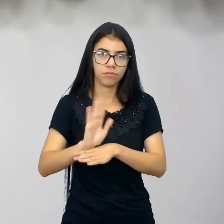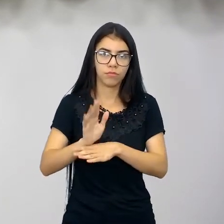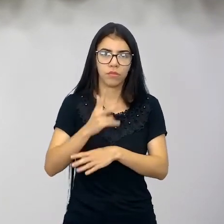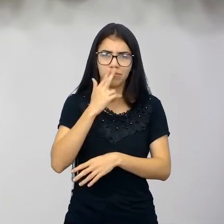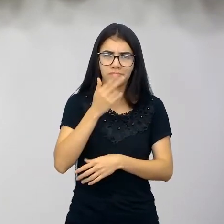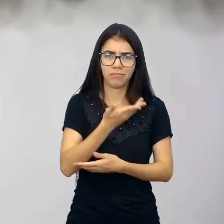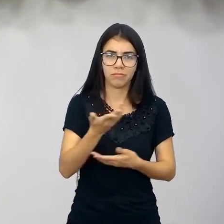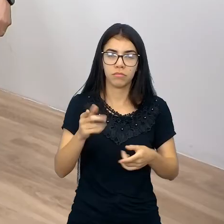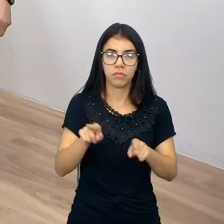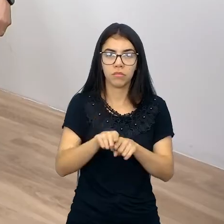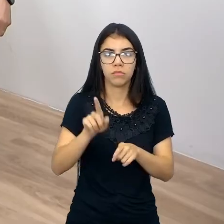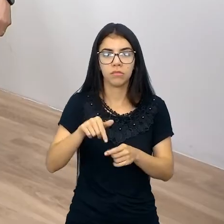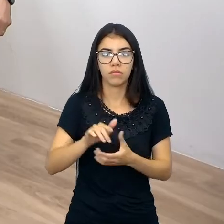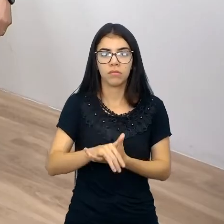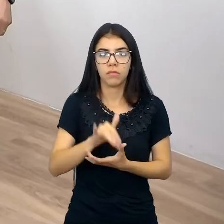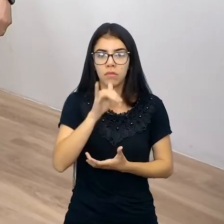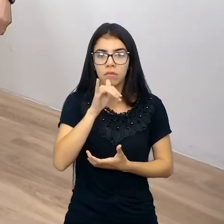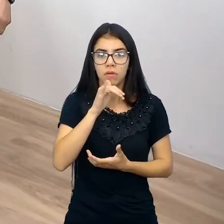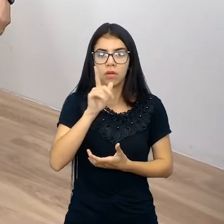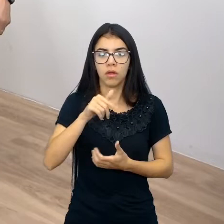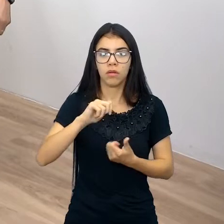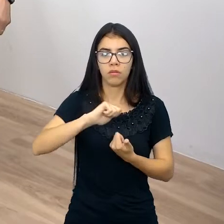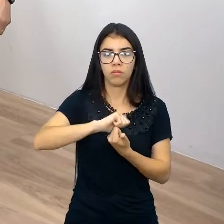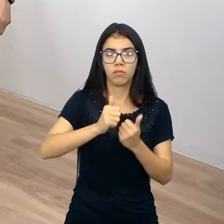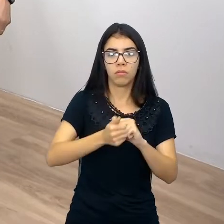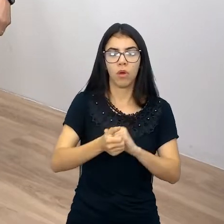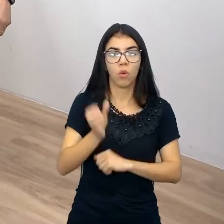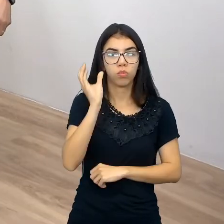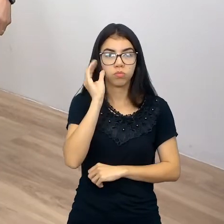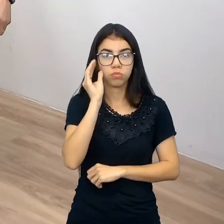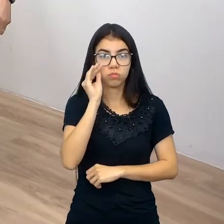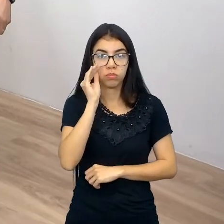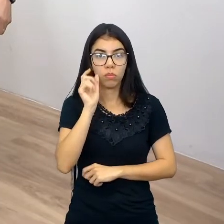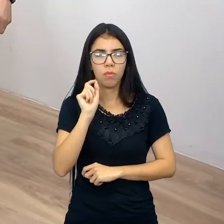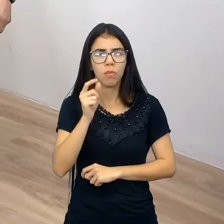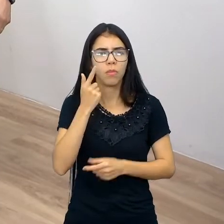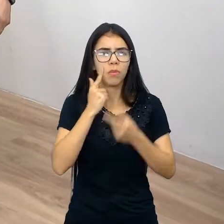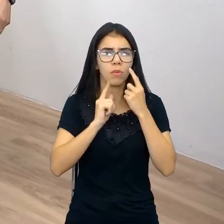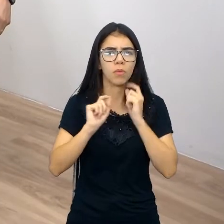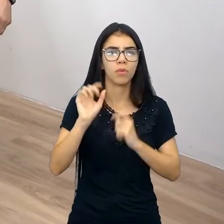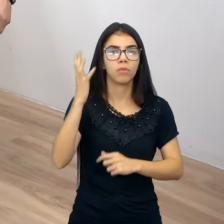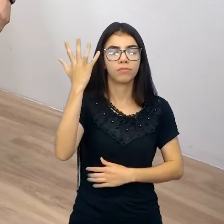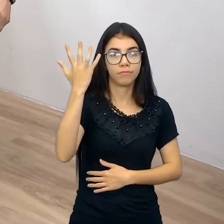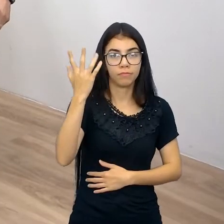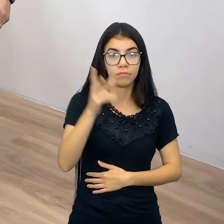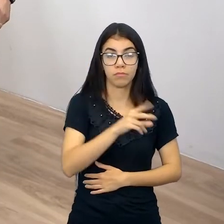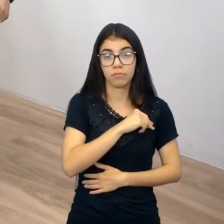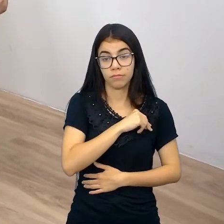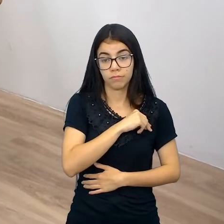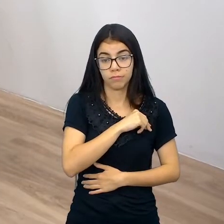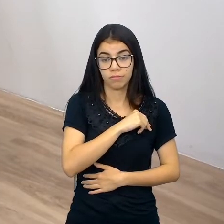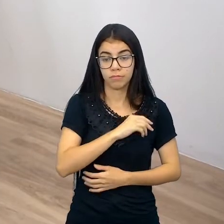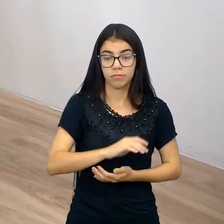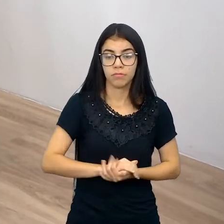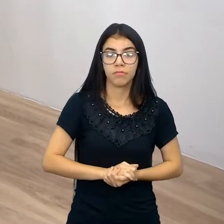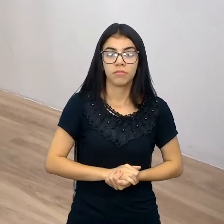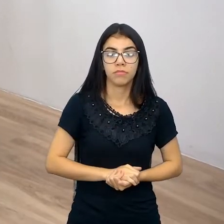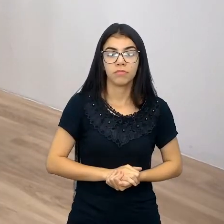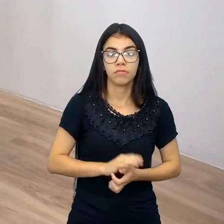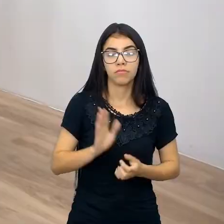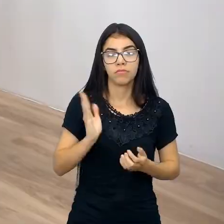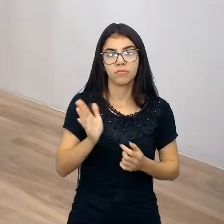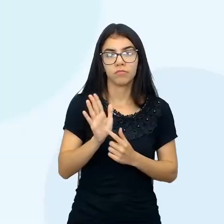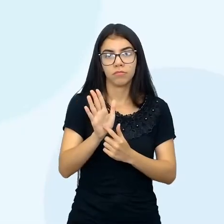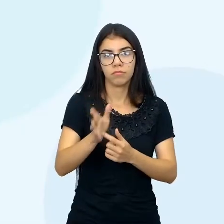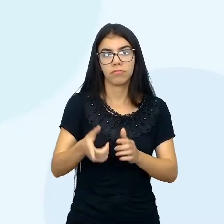vocês acham? Eu crio um gancho. Peraí, eu crio uma curiosidade. É. Por que ele está chorando? Nossa. E aí, olha, tá aqui, eu já mostrei para